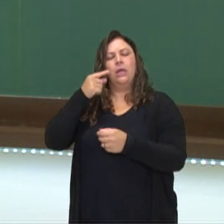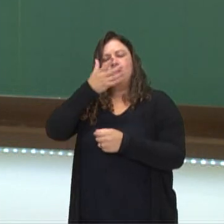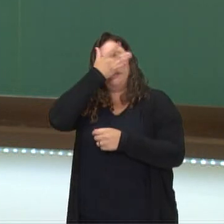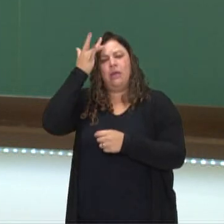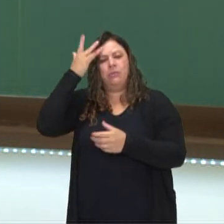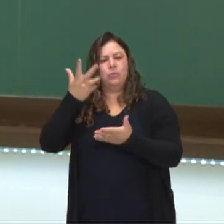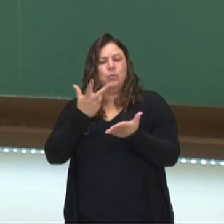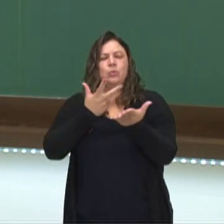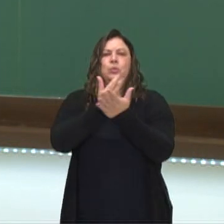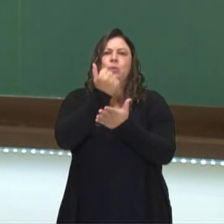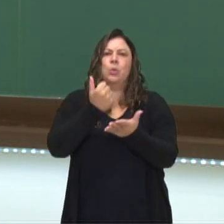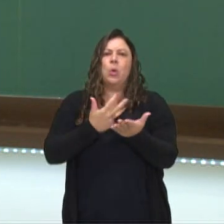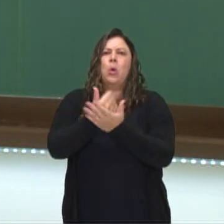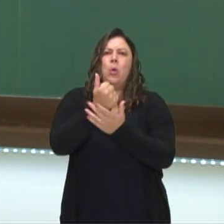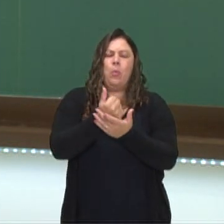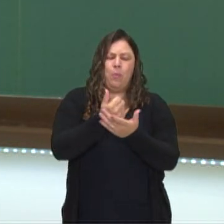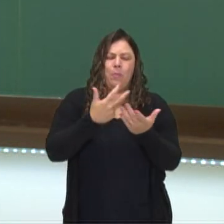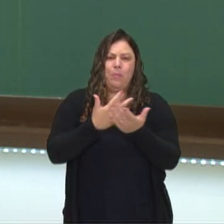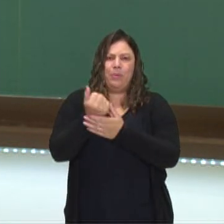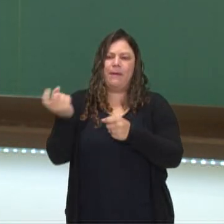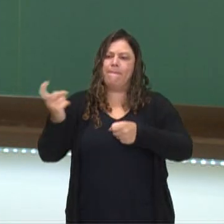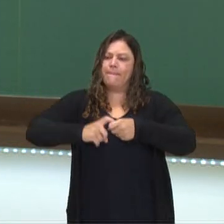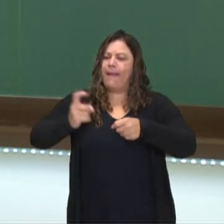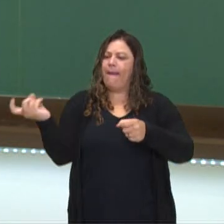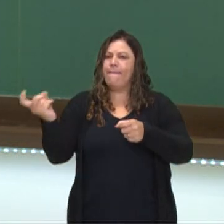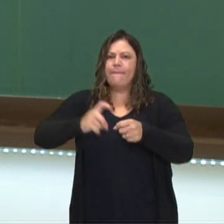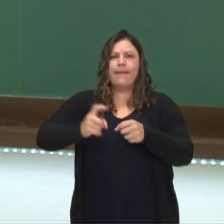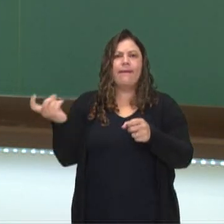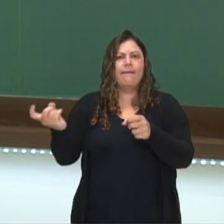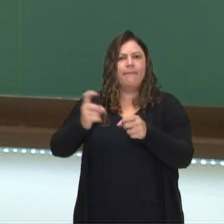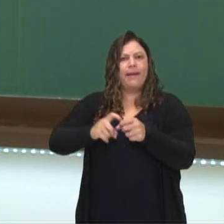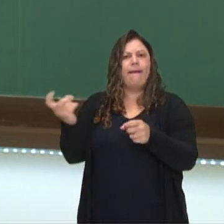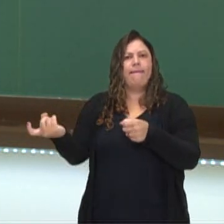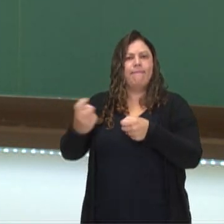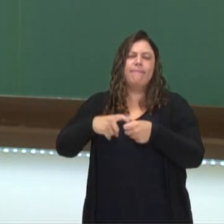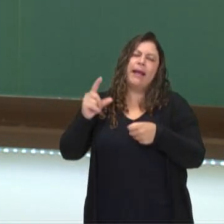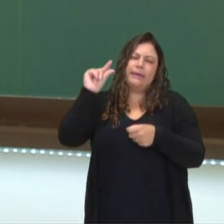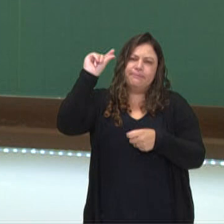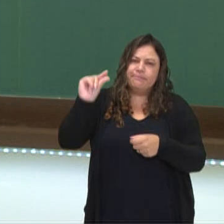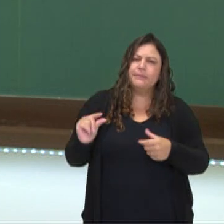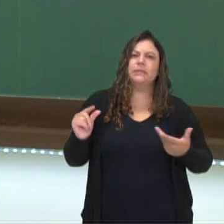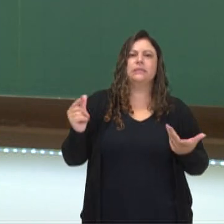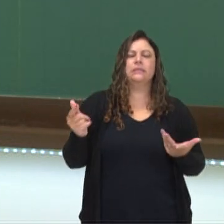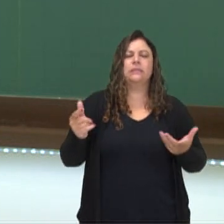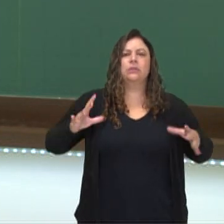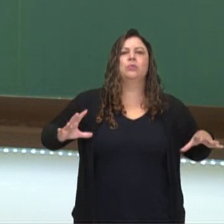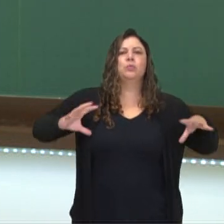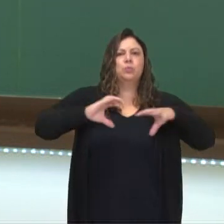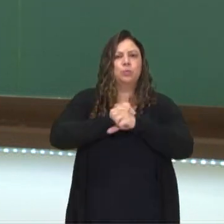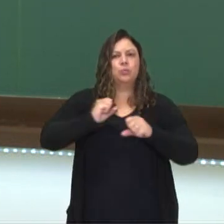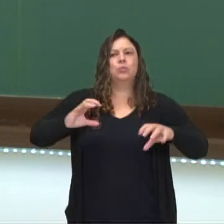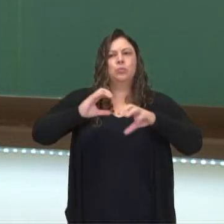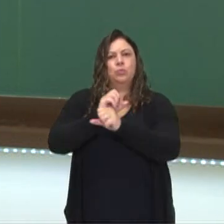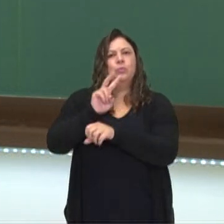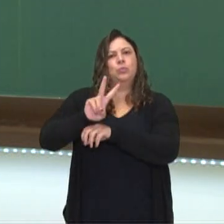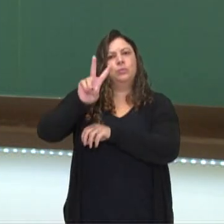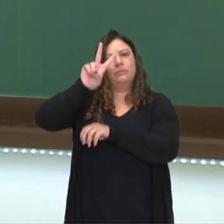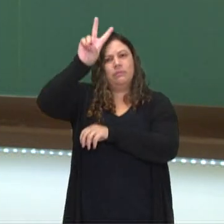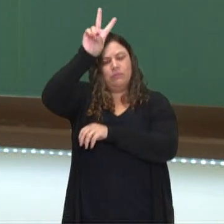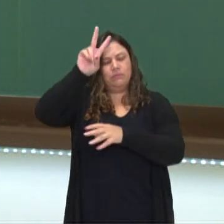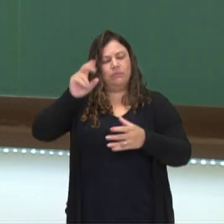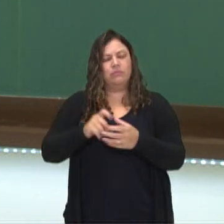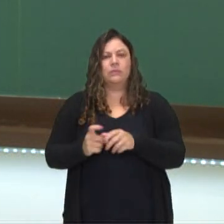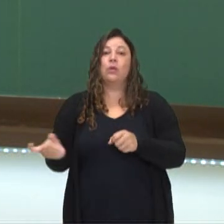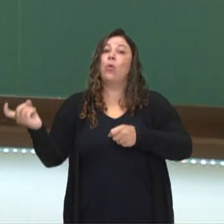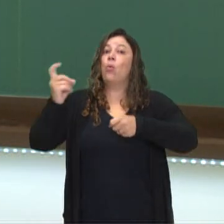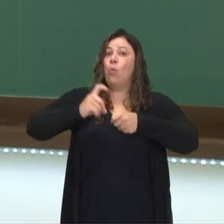comprem pequenos pedacinhos dessa empresa. E o valor arrecadado com a venda desses pequenos pedacinhos dos direitos